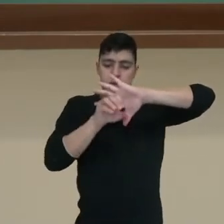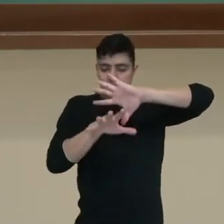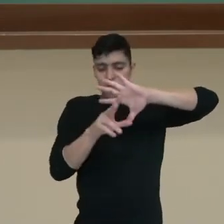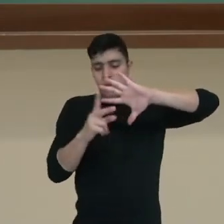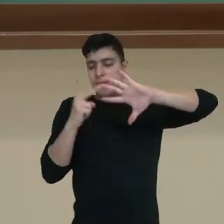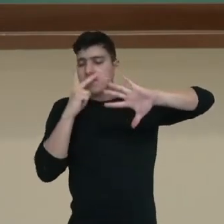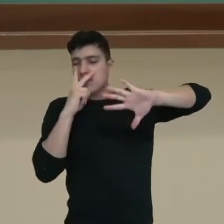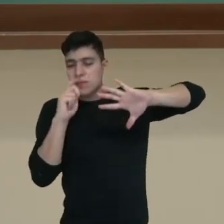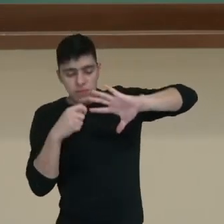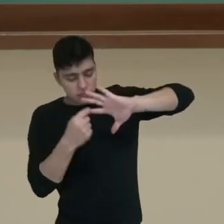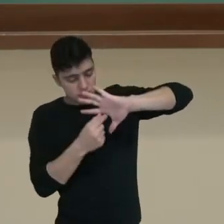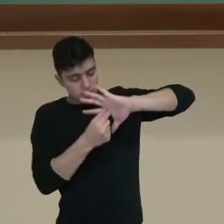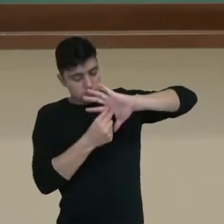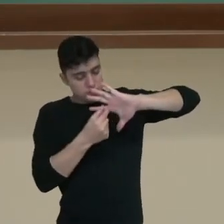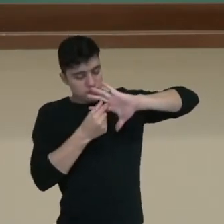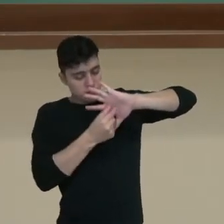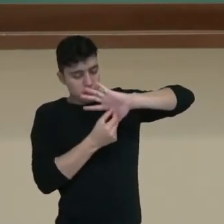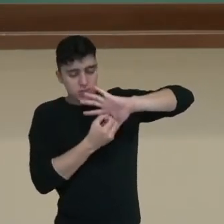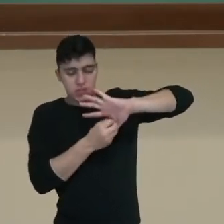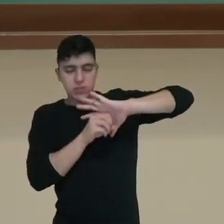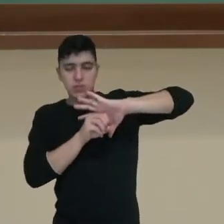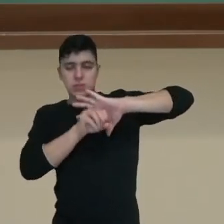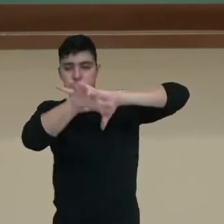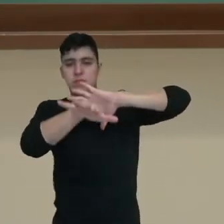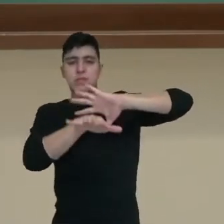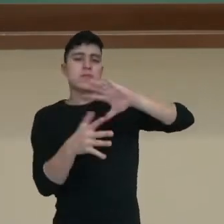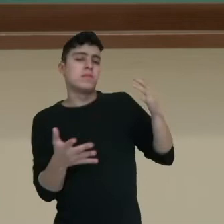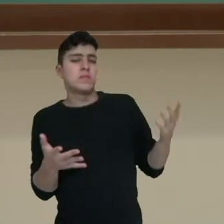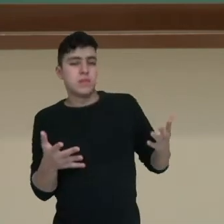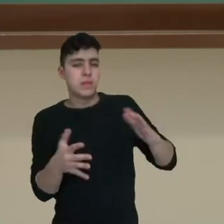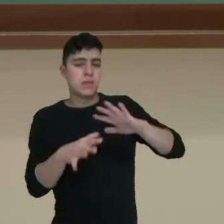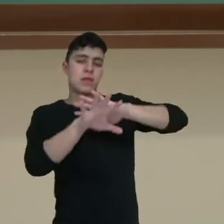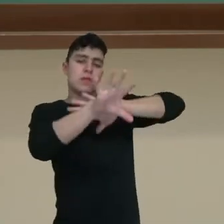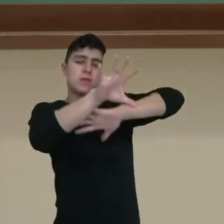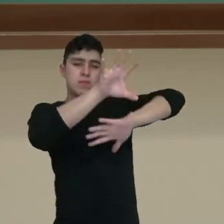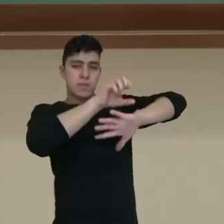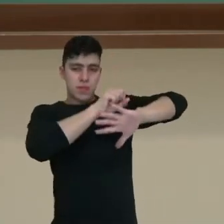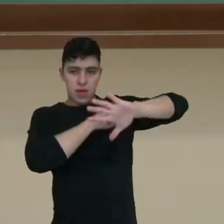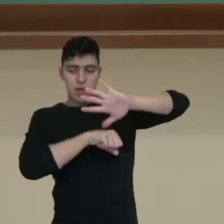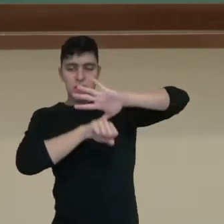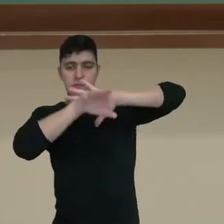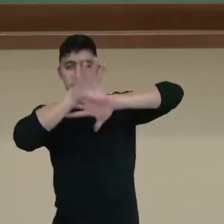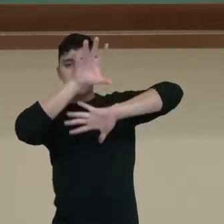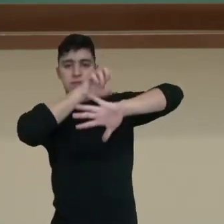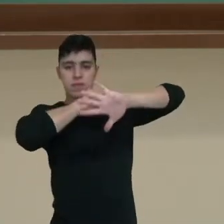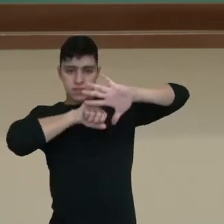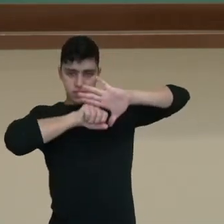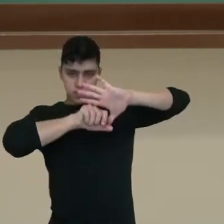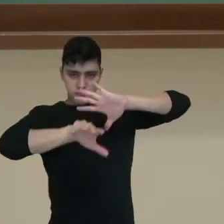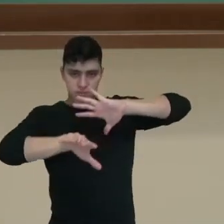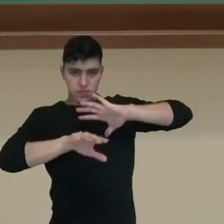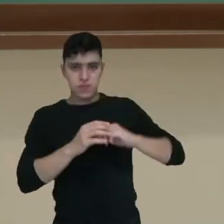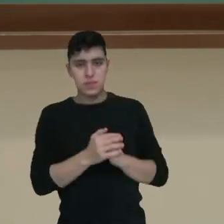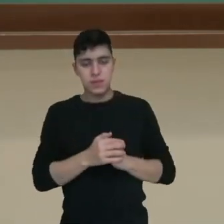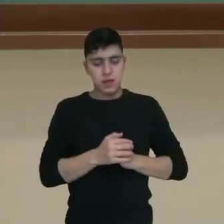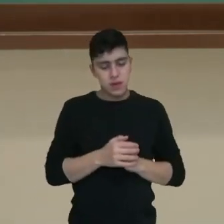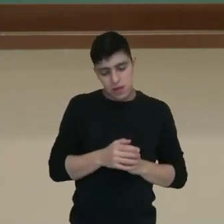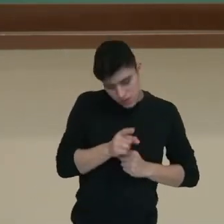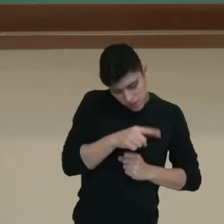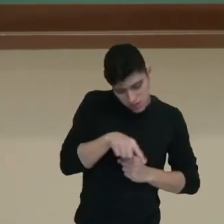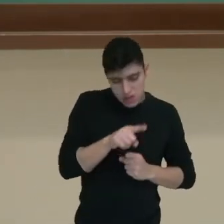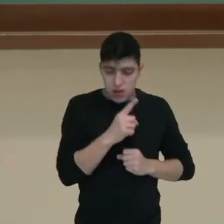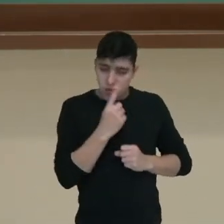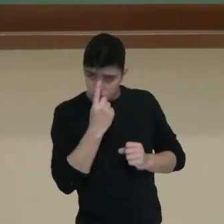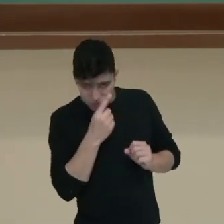organela responsável por pulsar, né, por fazer essa regulação osmótica desse ser vivo. Certo? Então, mesmo sendo unicelular,